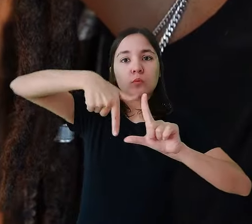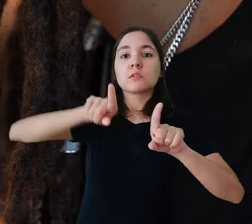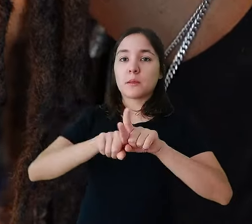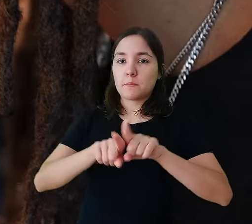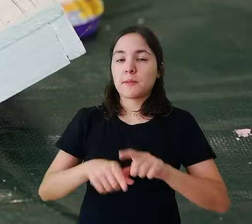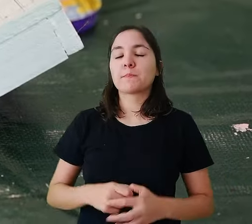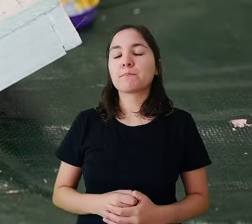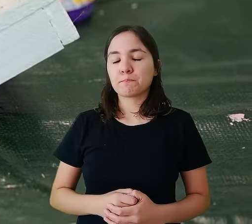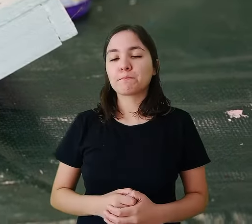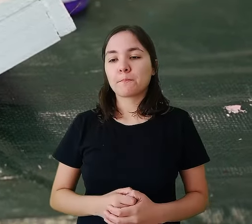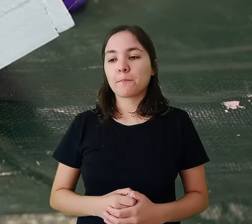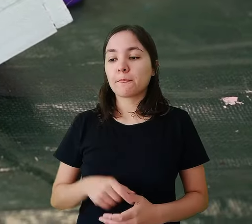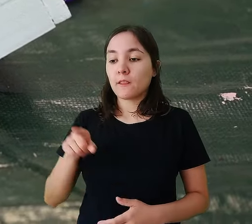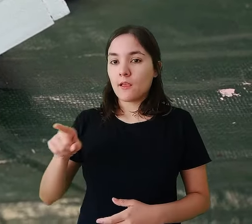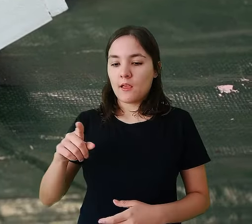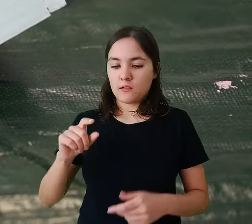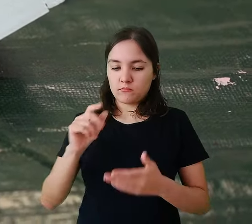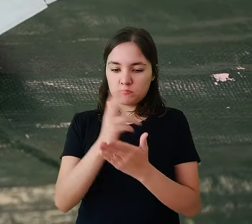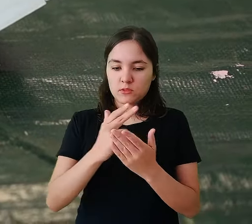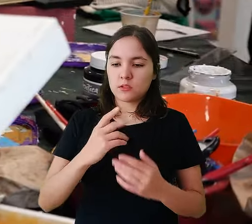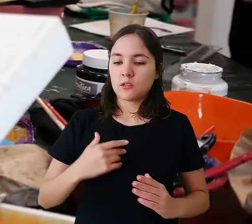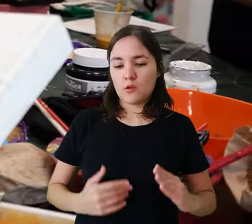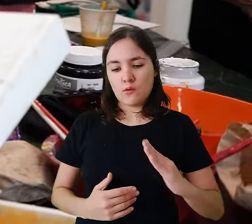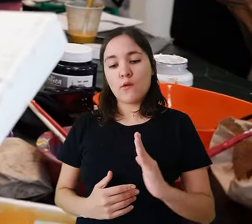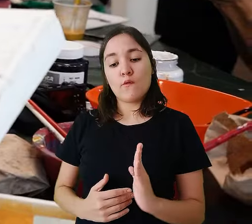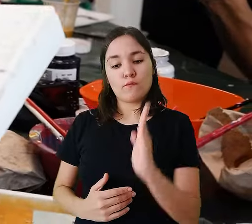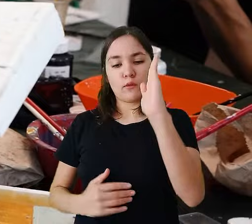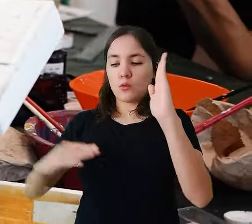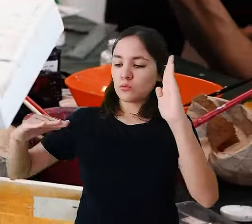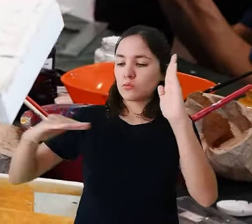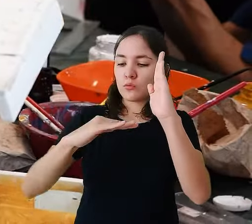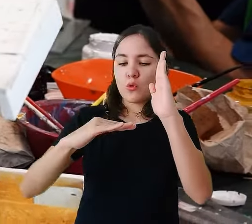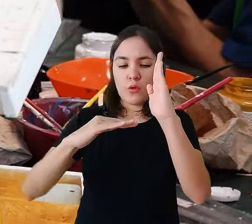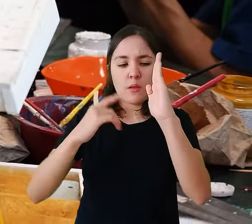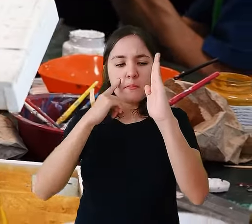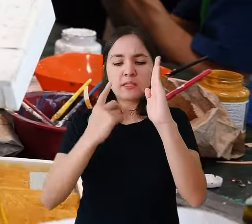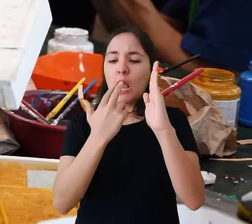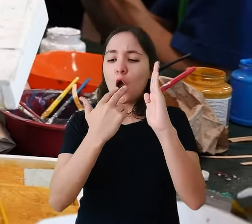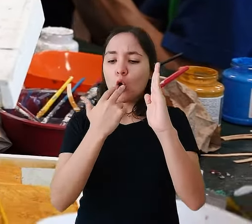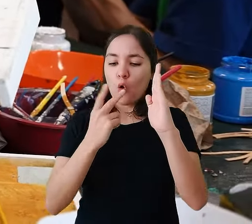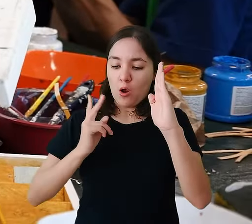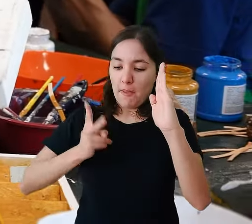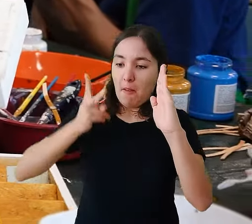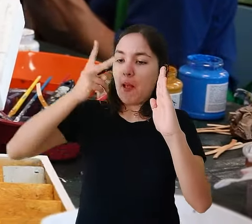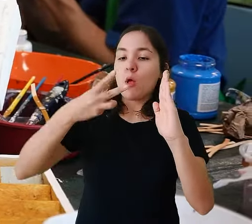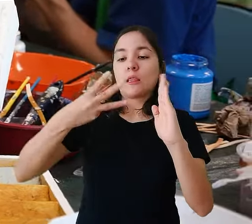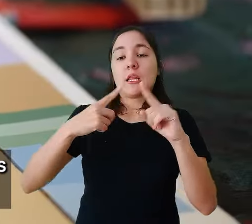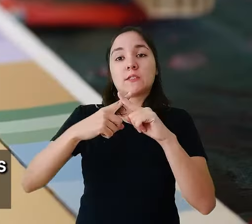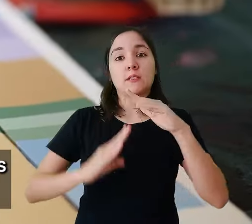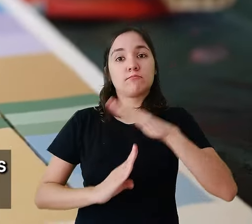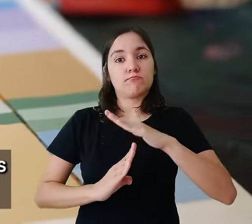retângulos. Entre as linhas verticais e horizontais, ele procura não repetir a mesma cor por mais de 3